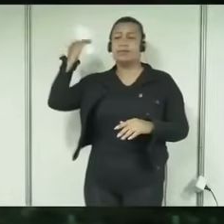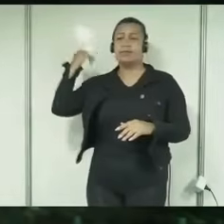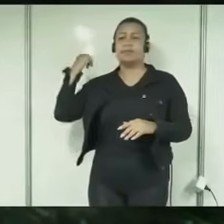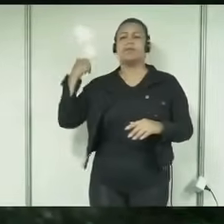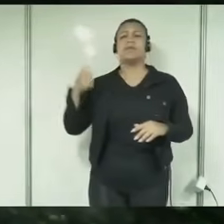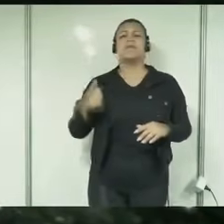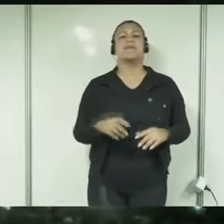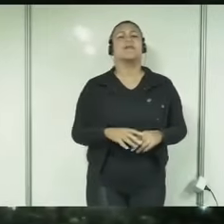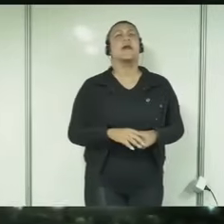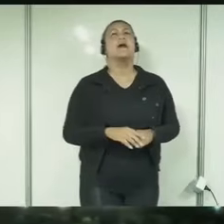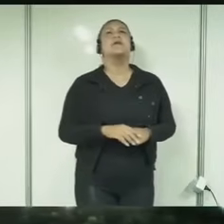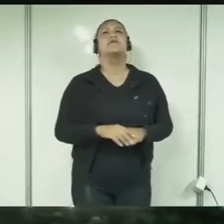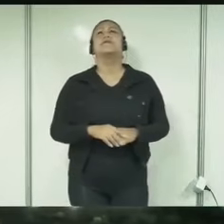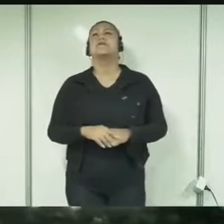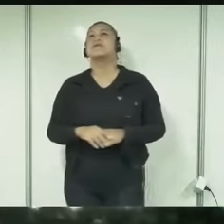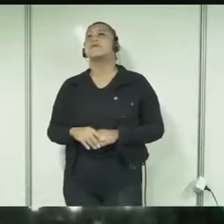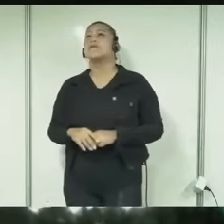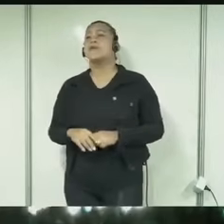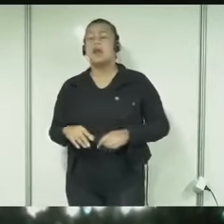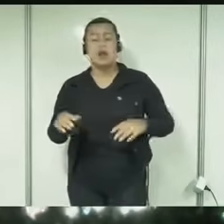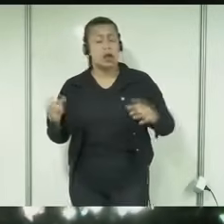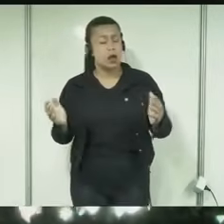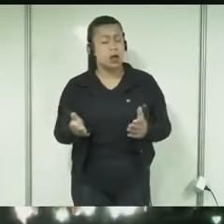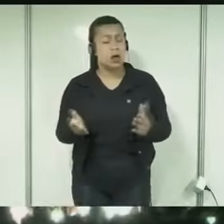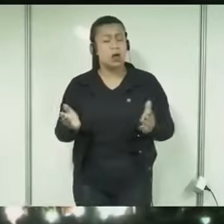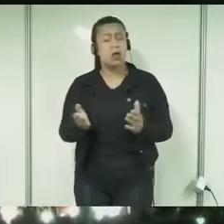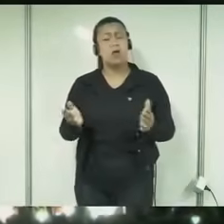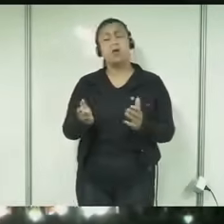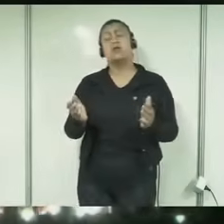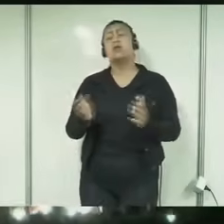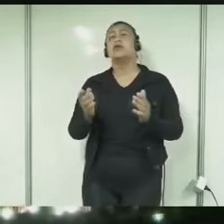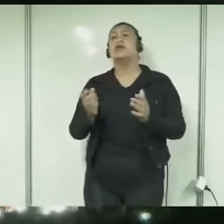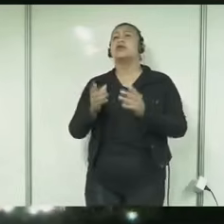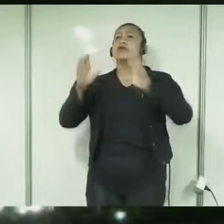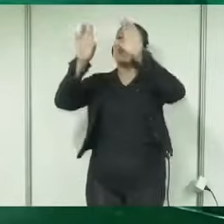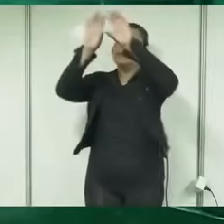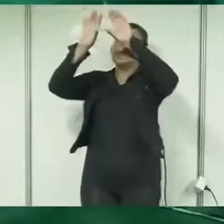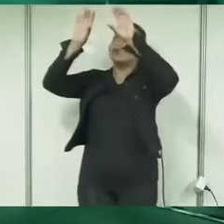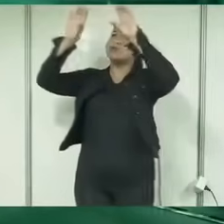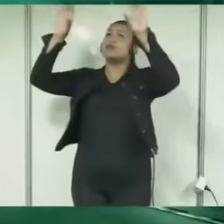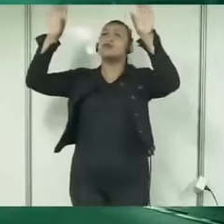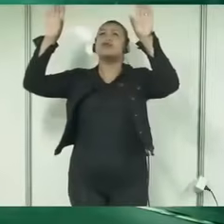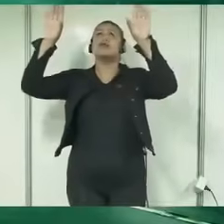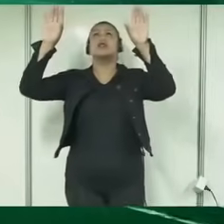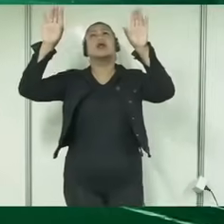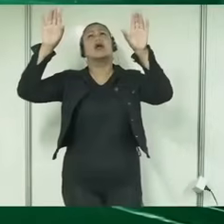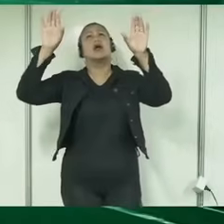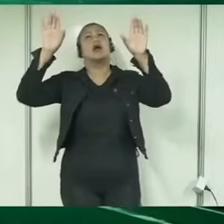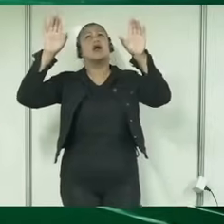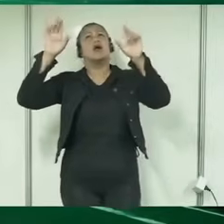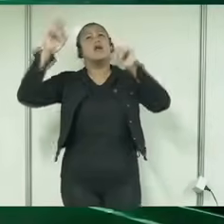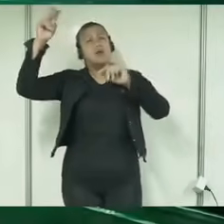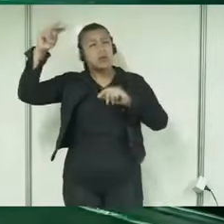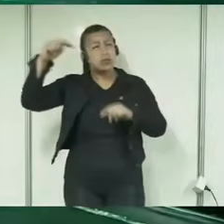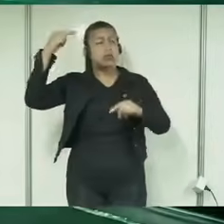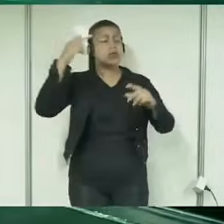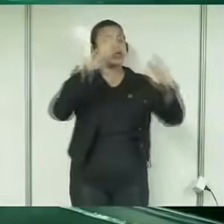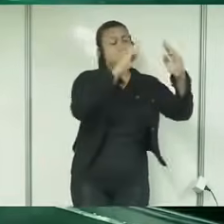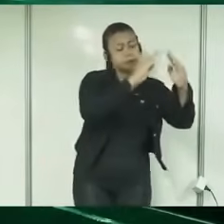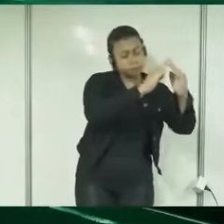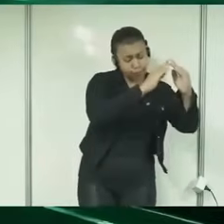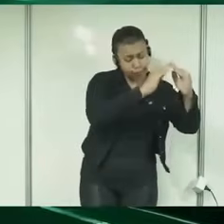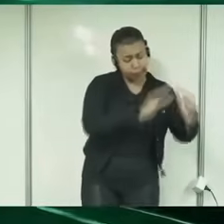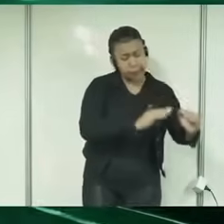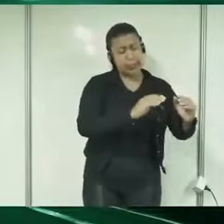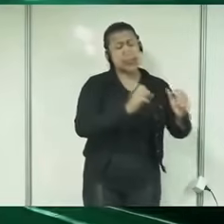Hoje é minha morada, minha casinha, mesmo que de longe tão pequenininha, ela